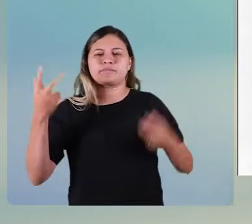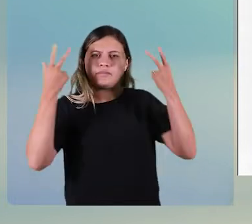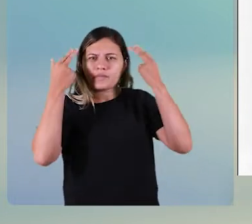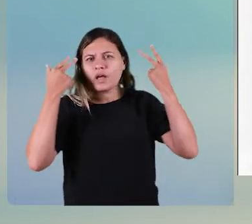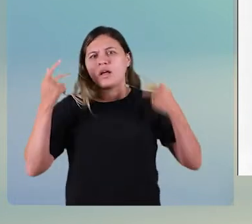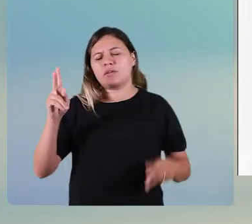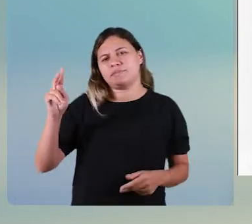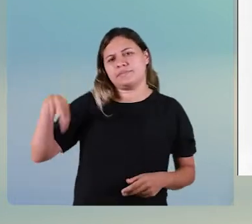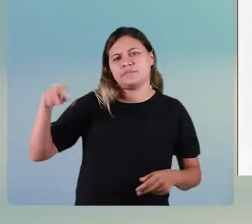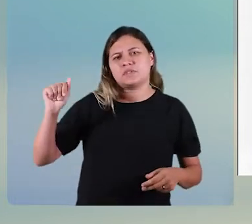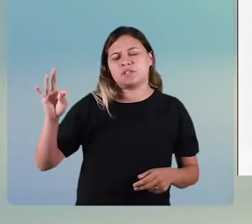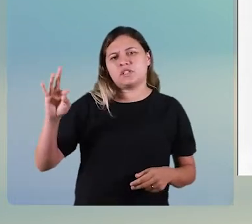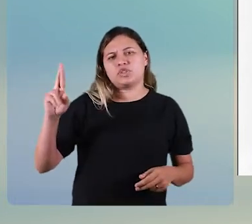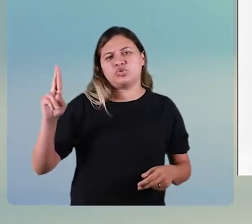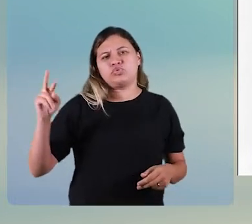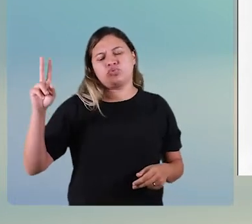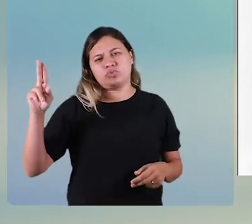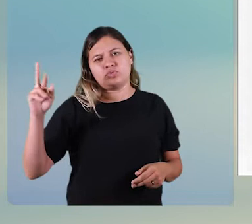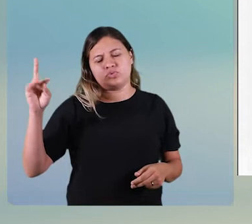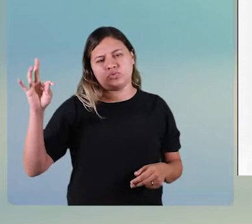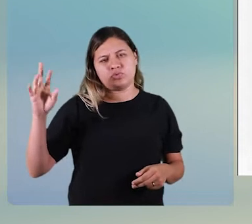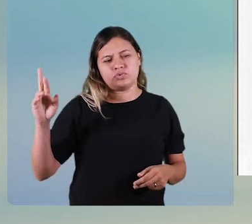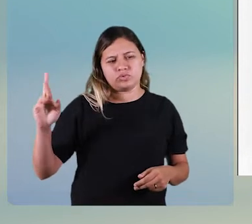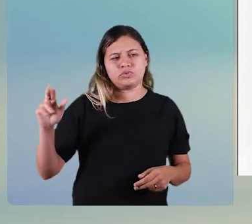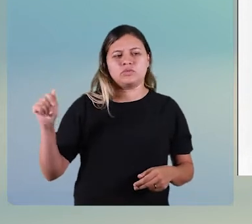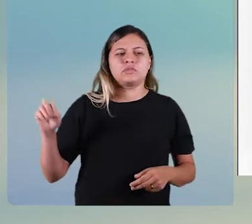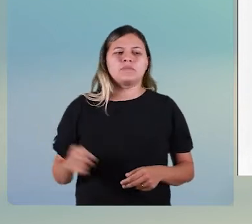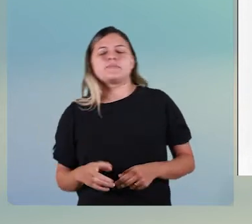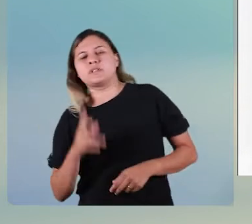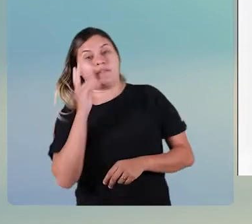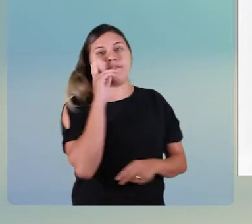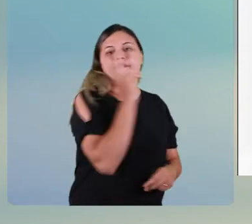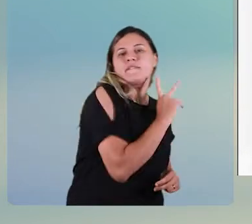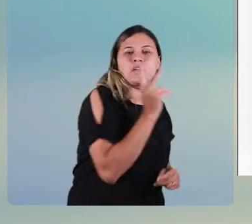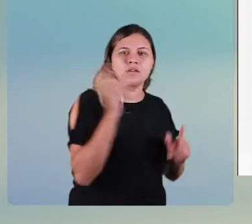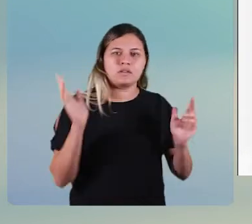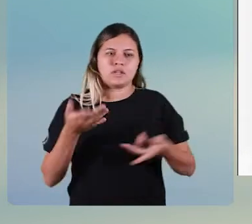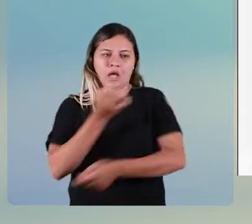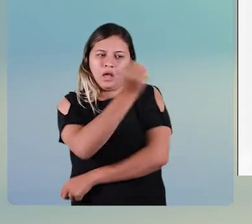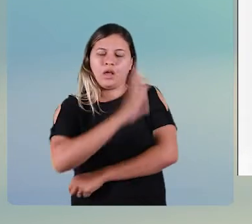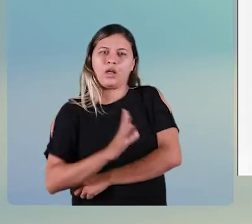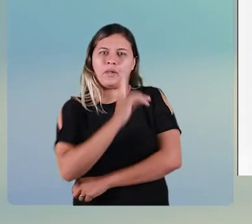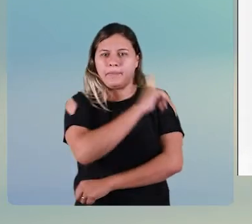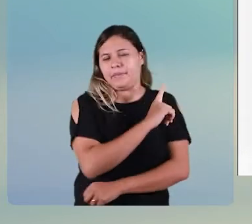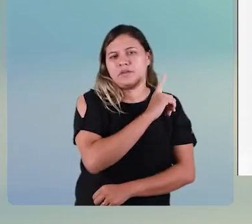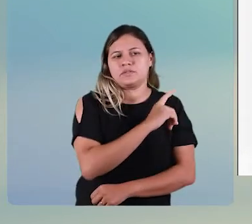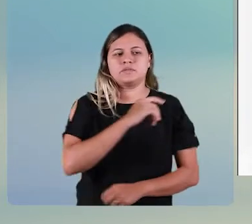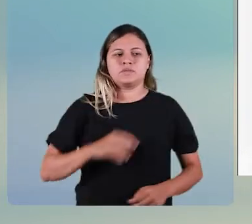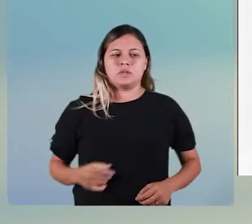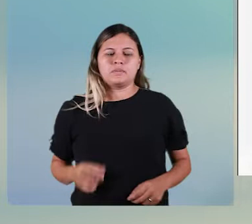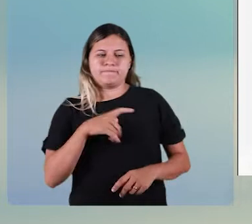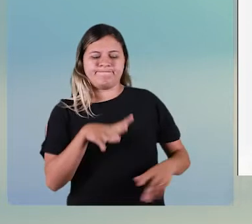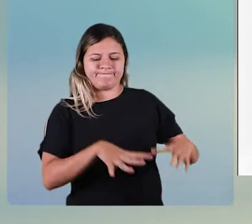bom? Vocês já devem ter visto essa imagem na televisão alguma vez, a plataforma de petróleo lá no meio, né, do mar, né? De